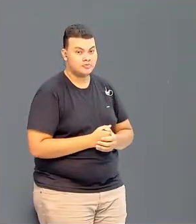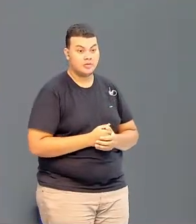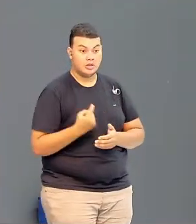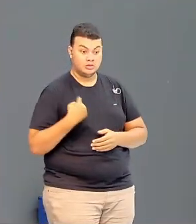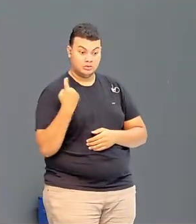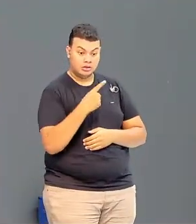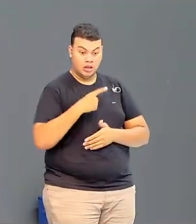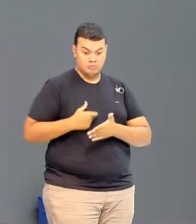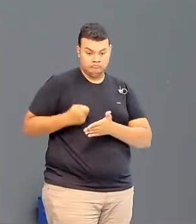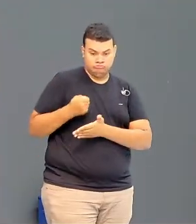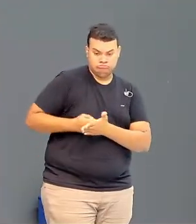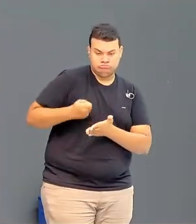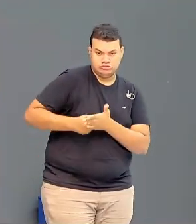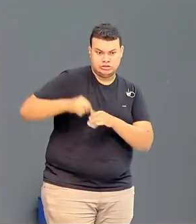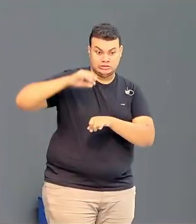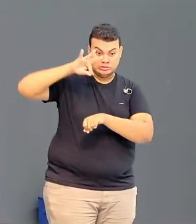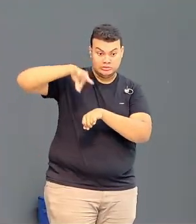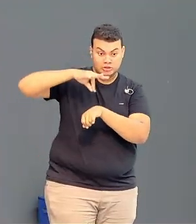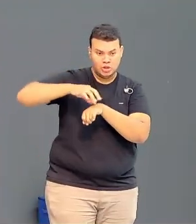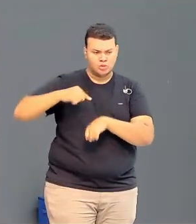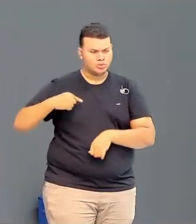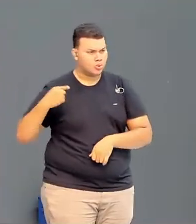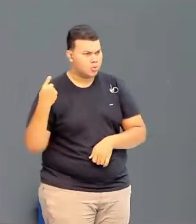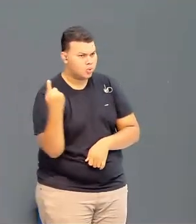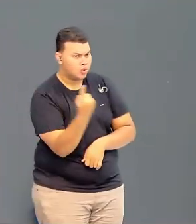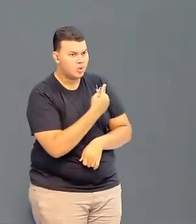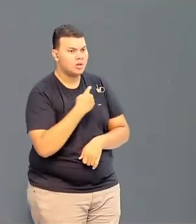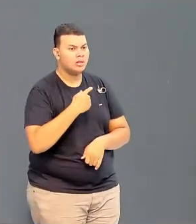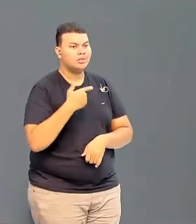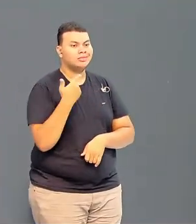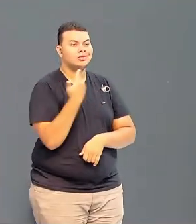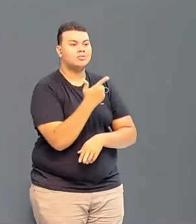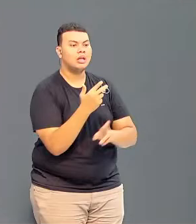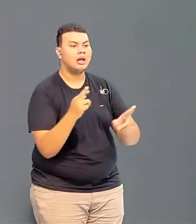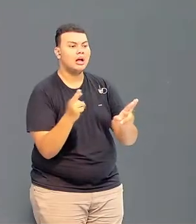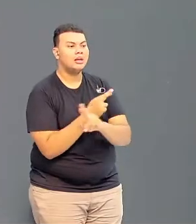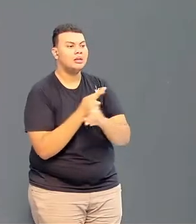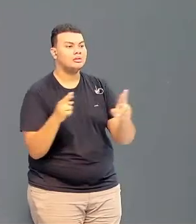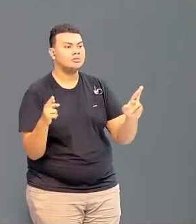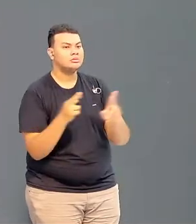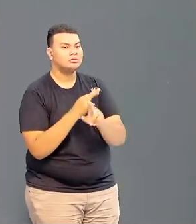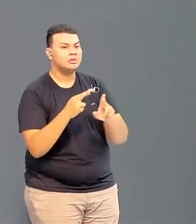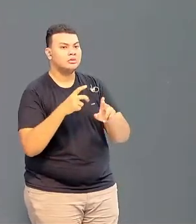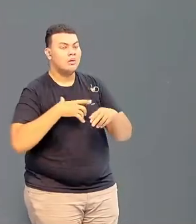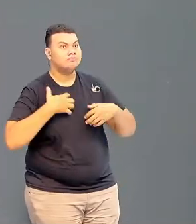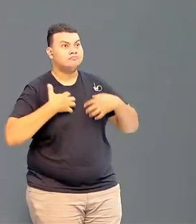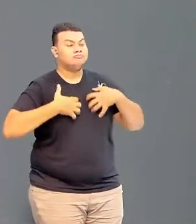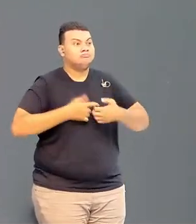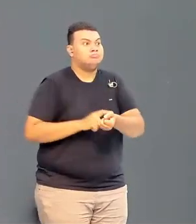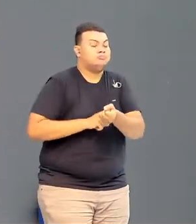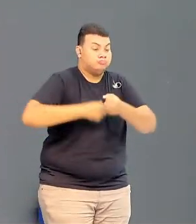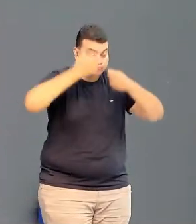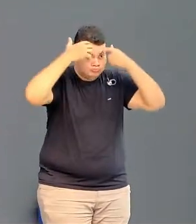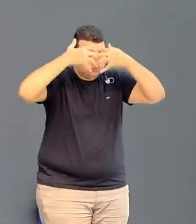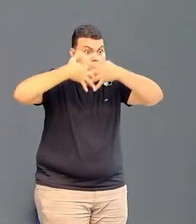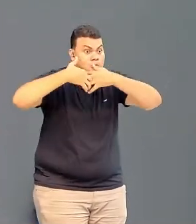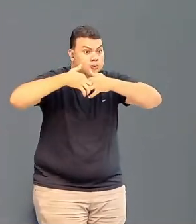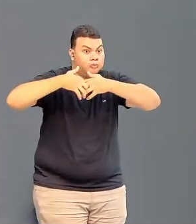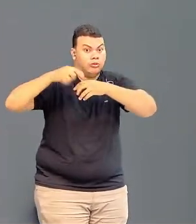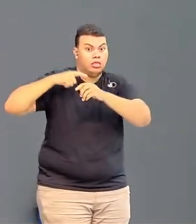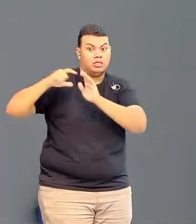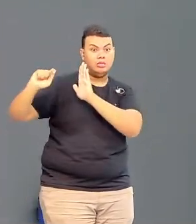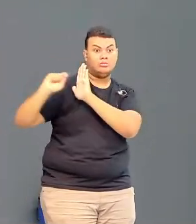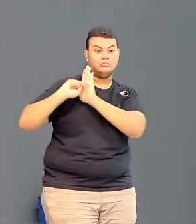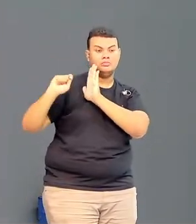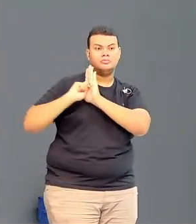nossas batalhas espirituais todas não estão relacionadas com um turbilhão de pensamentos que atormentam a